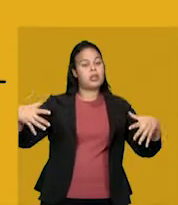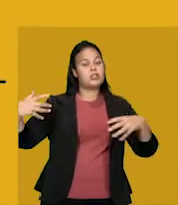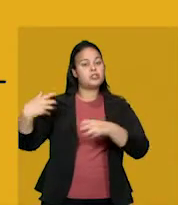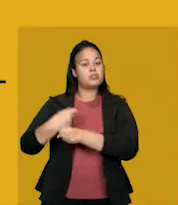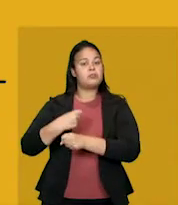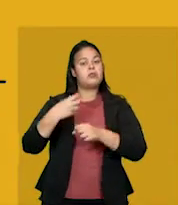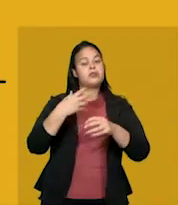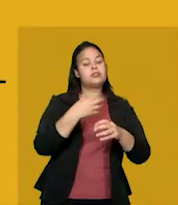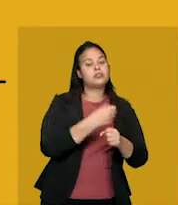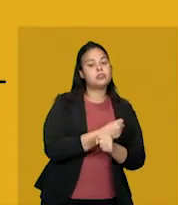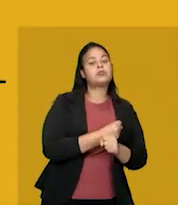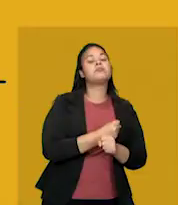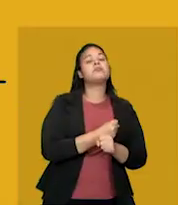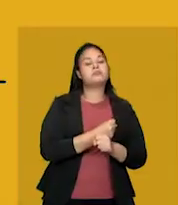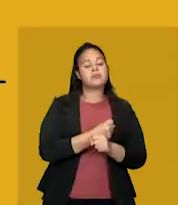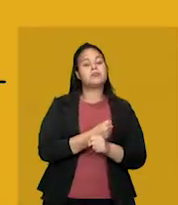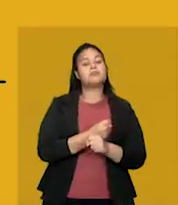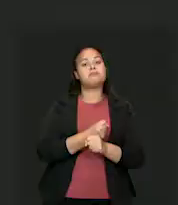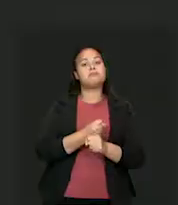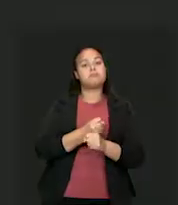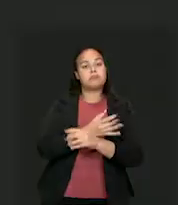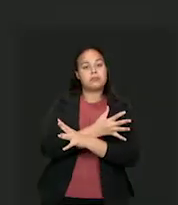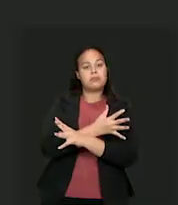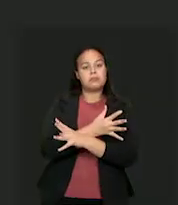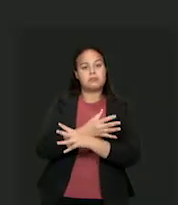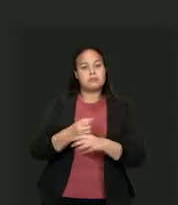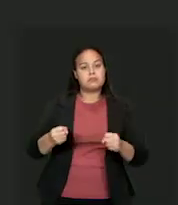intensidades das correntes que saem dos nós.